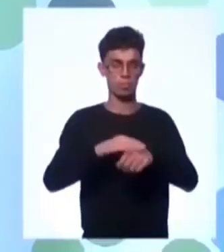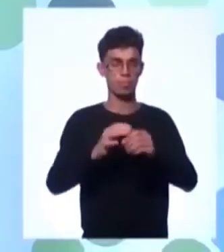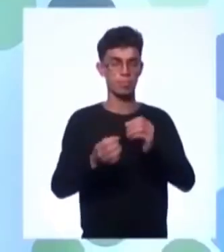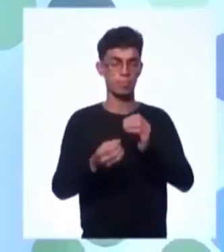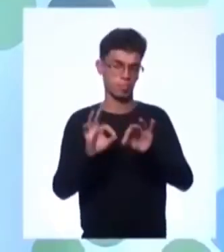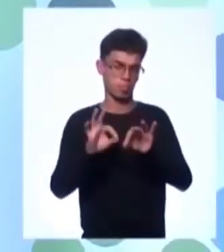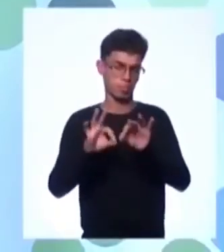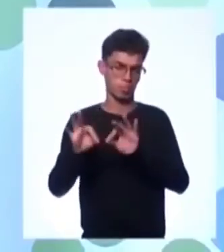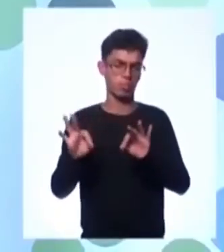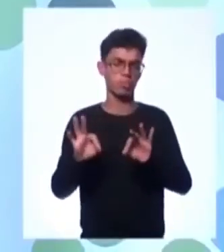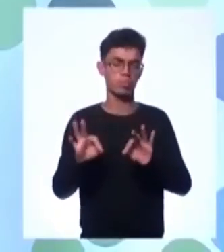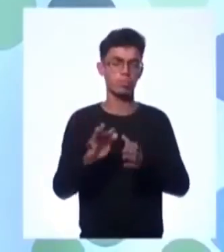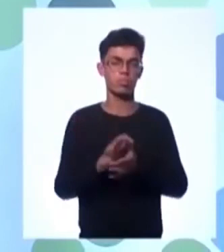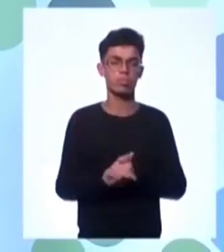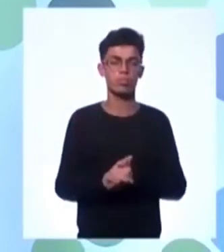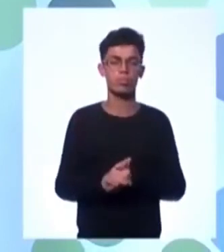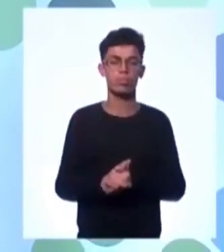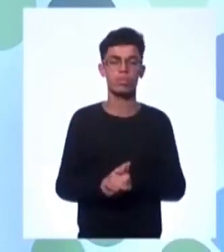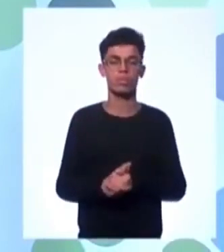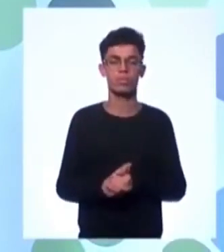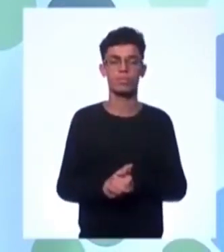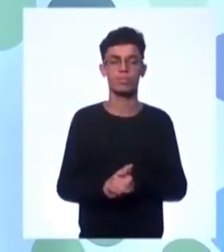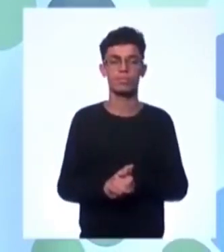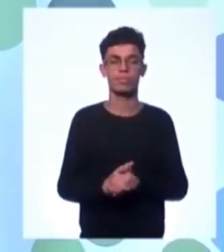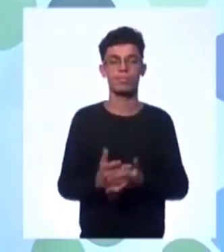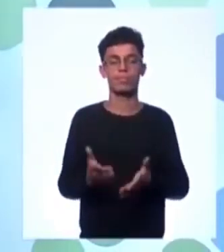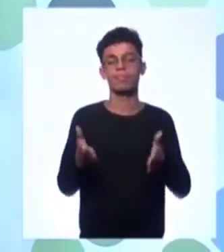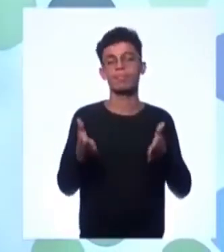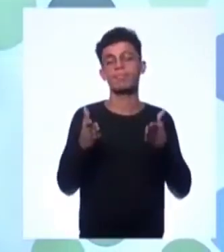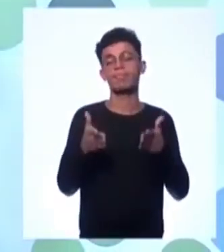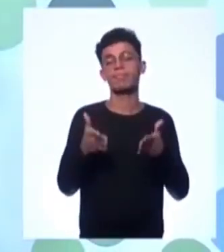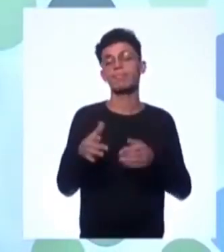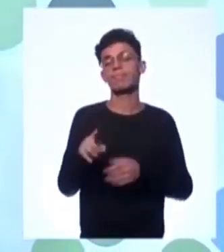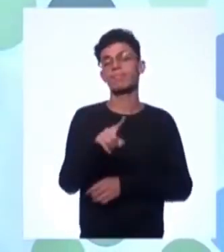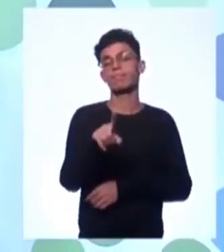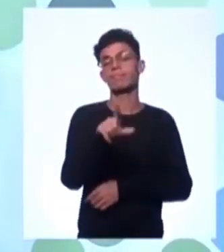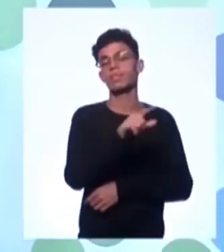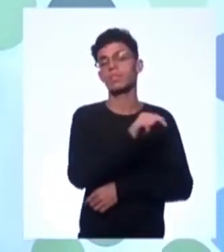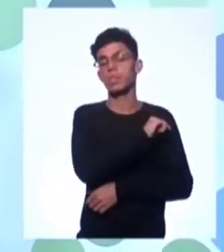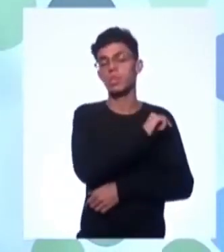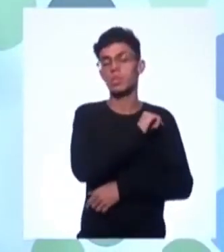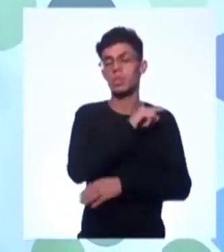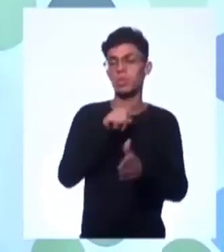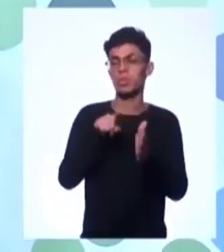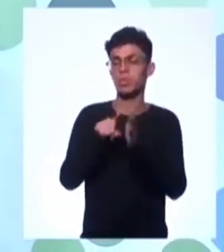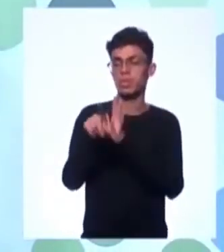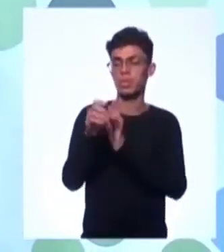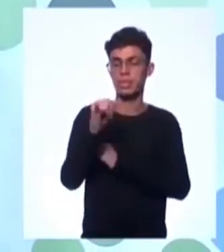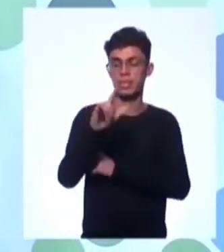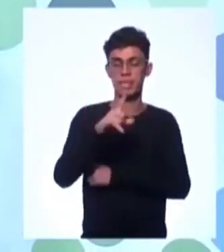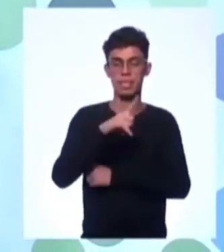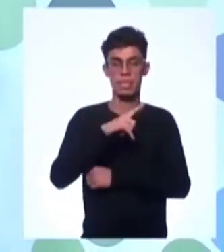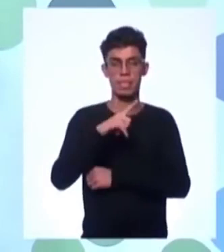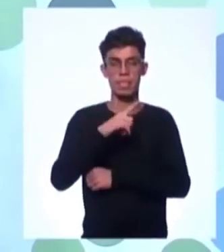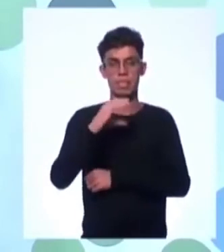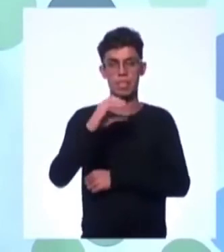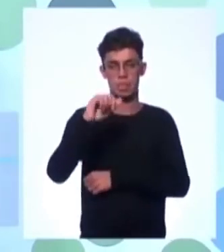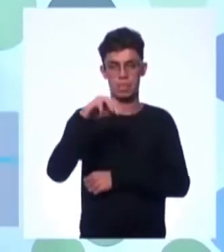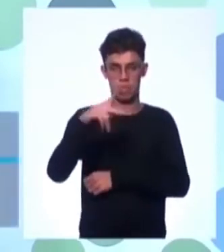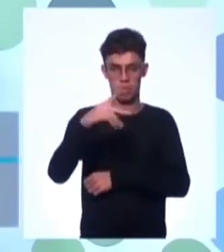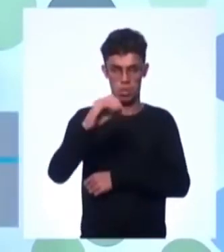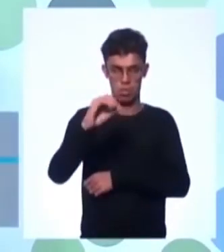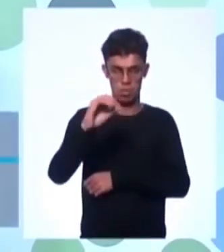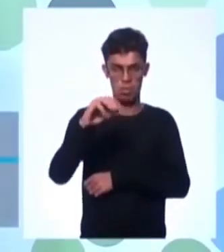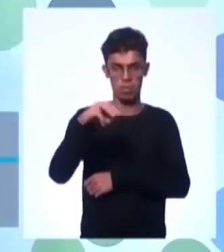bússola aqui construída aqui provisoriamente. Ô, Giba, mas agora tem uma coisa que os estudantes devem estar se perguntando, né? Se tem o campo magnético